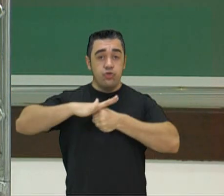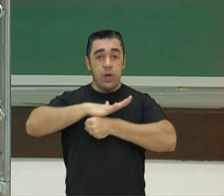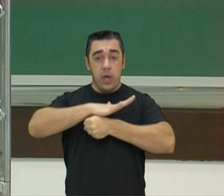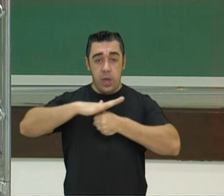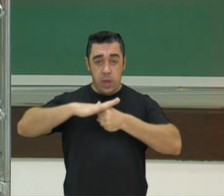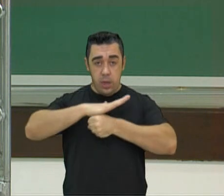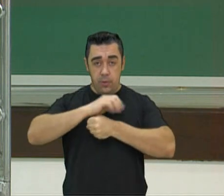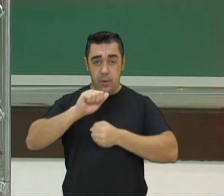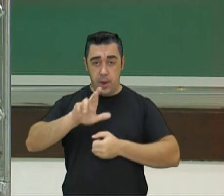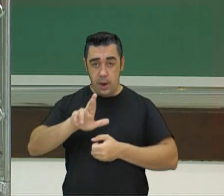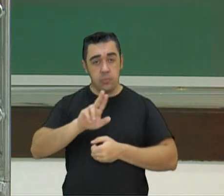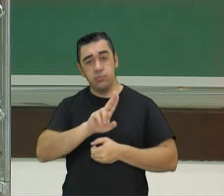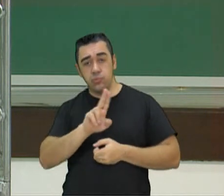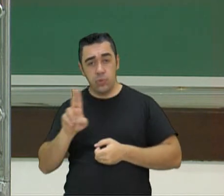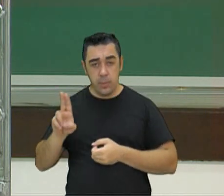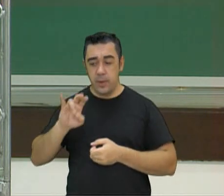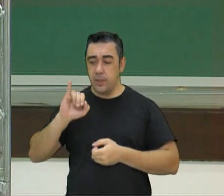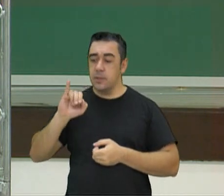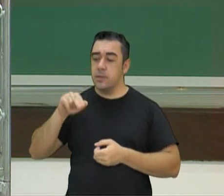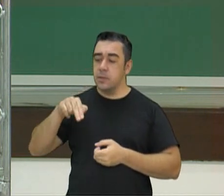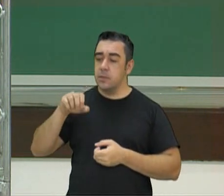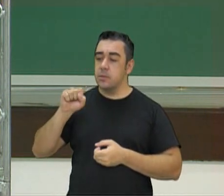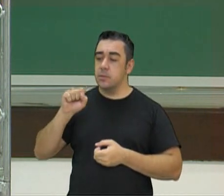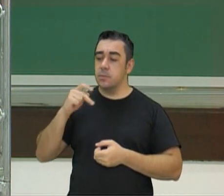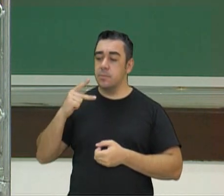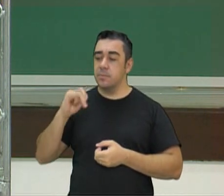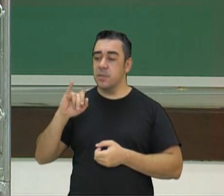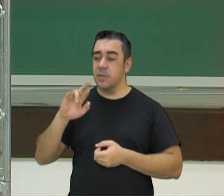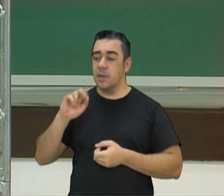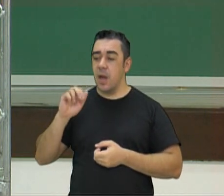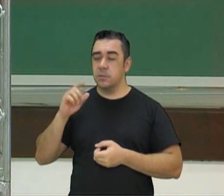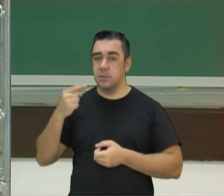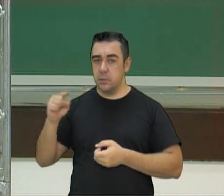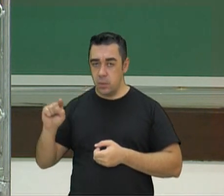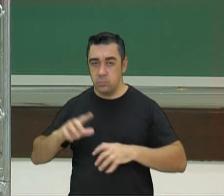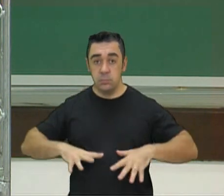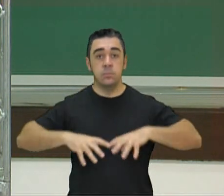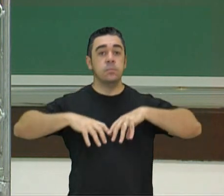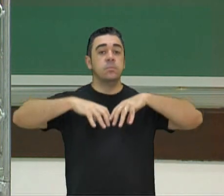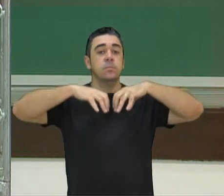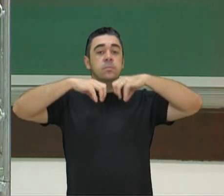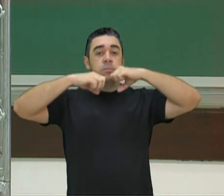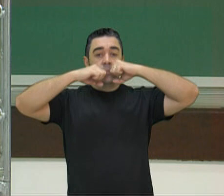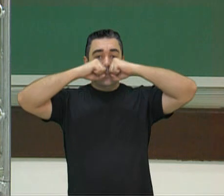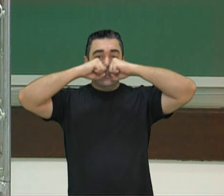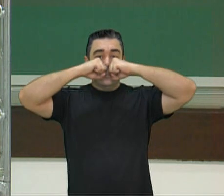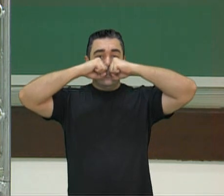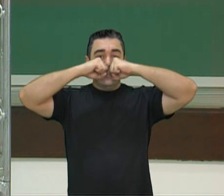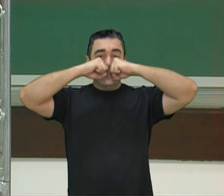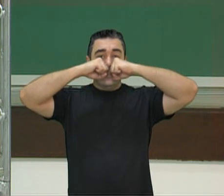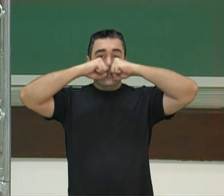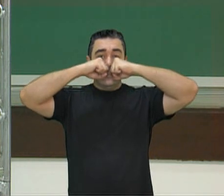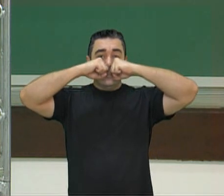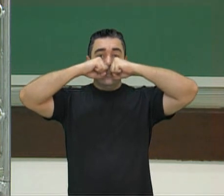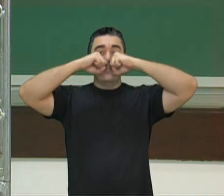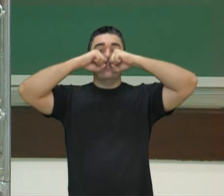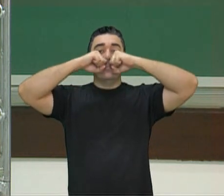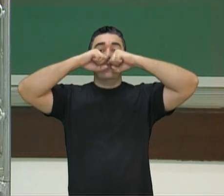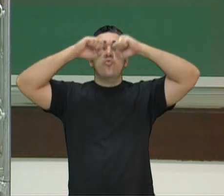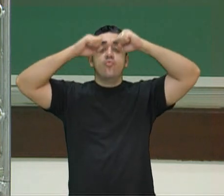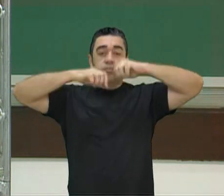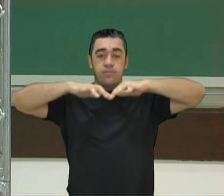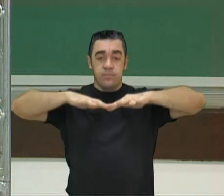uma ação que é chamada de inspiração. Então, encher os pulmões de ar, inspiração.